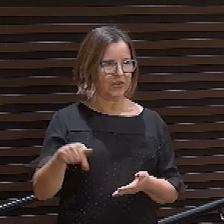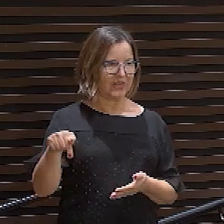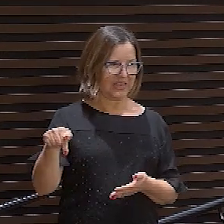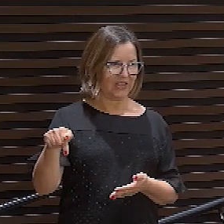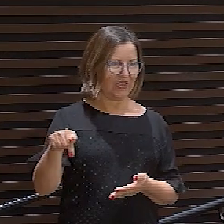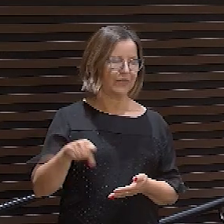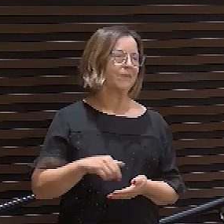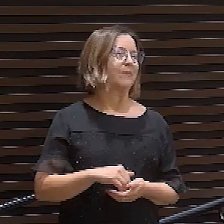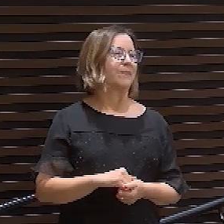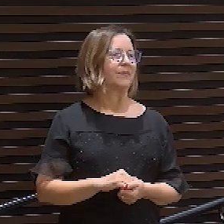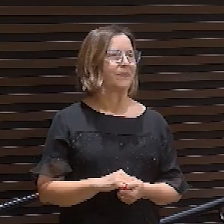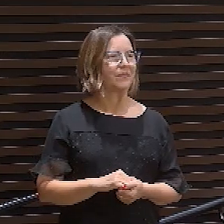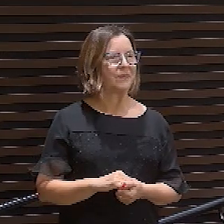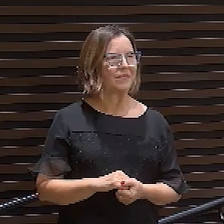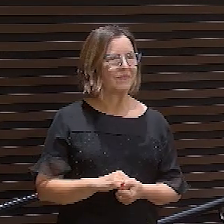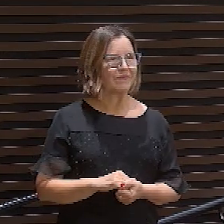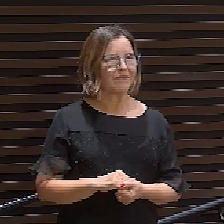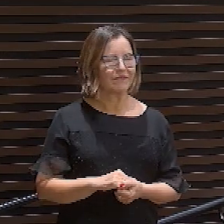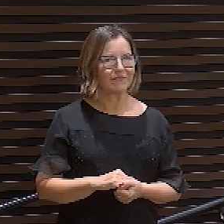Nós